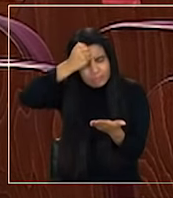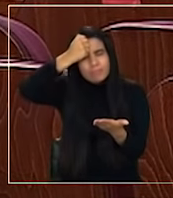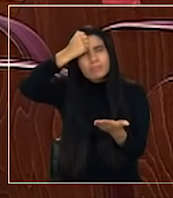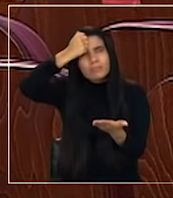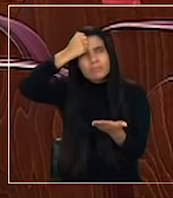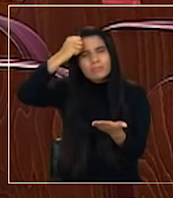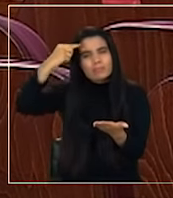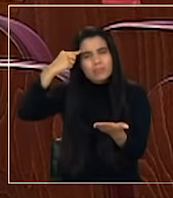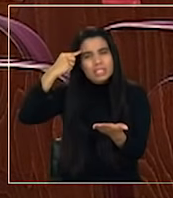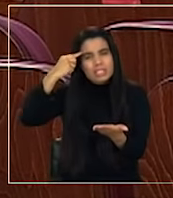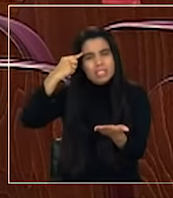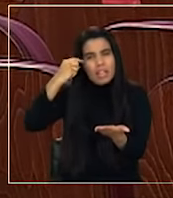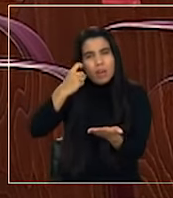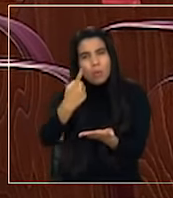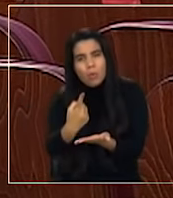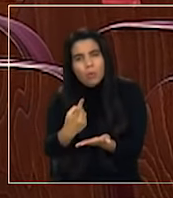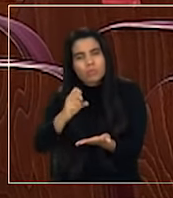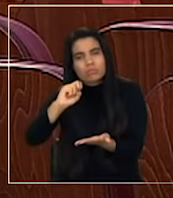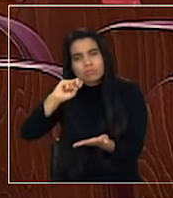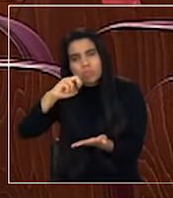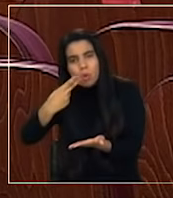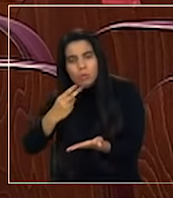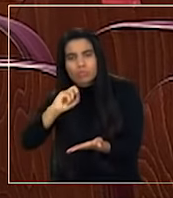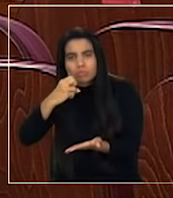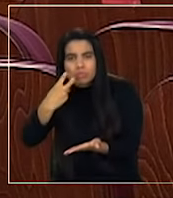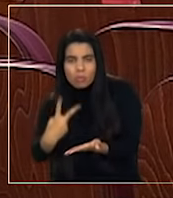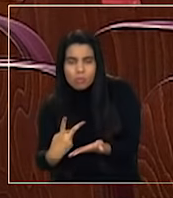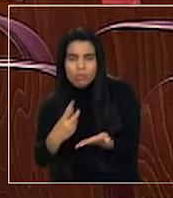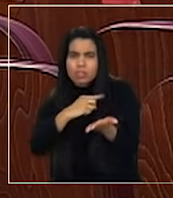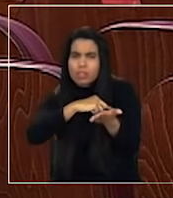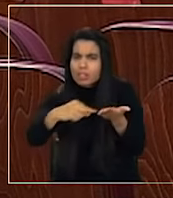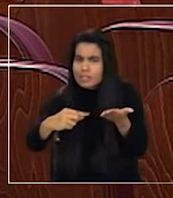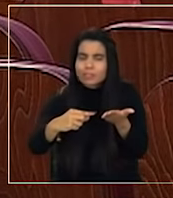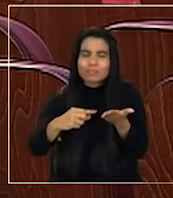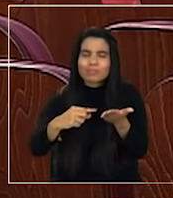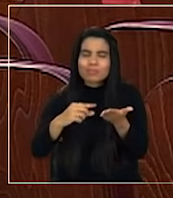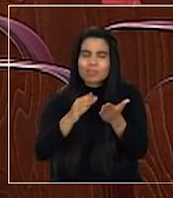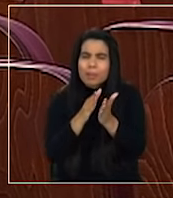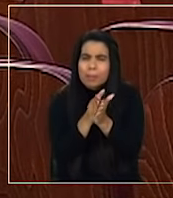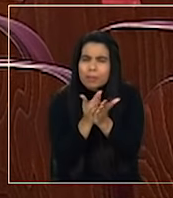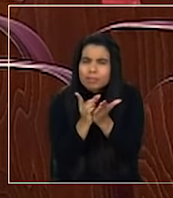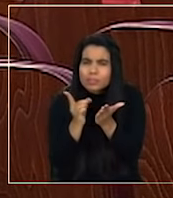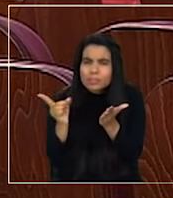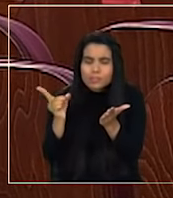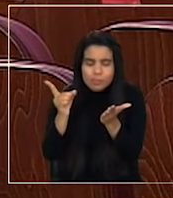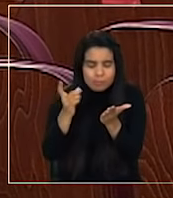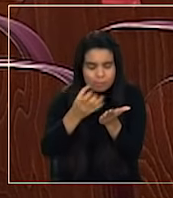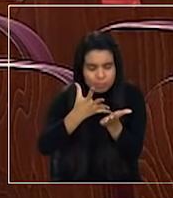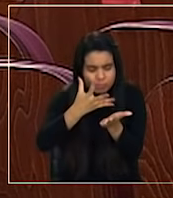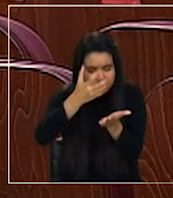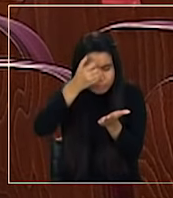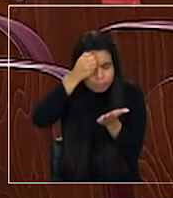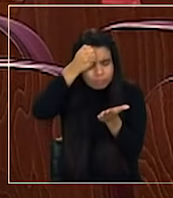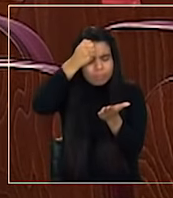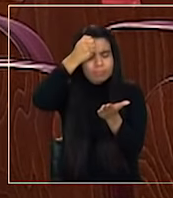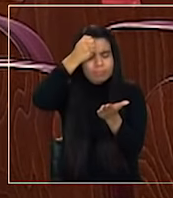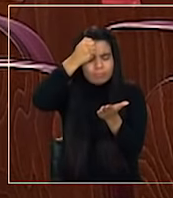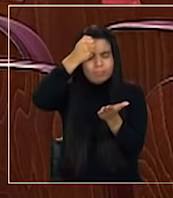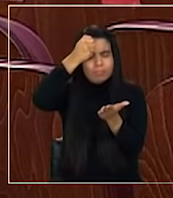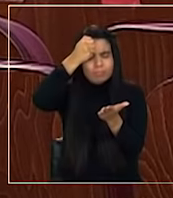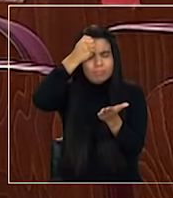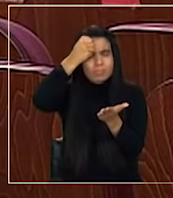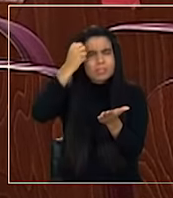Um versículo, dois versículos. A palavra de Deus, ela fala muito com poucas